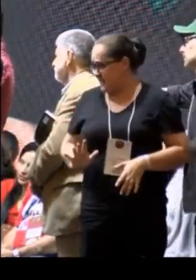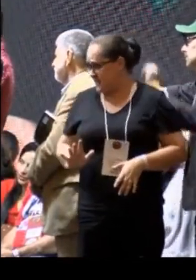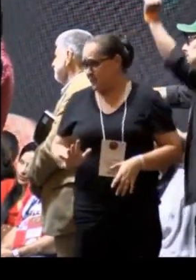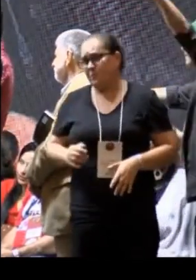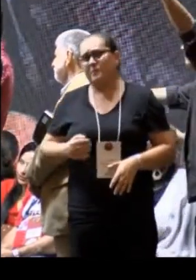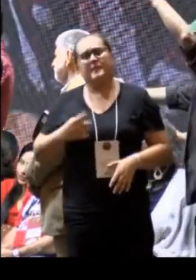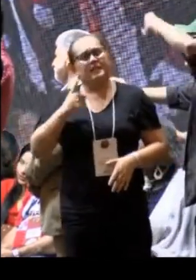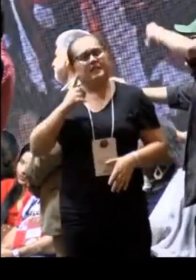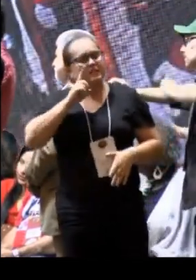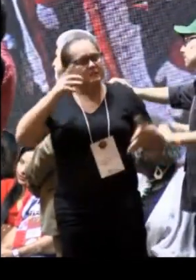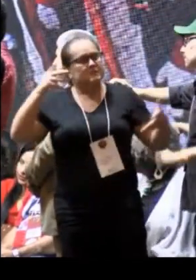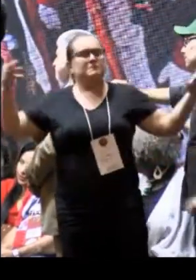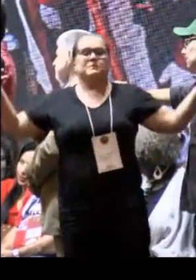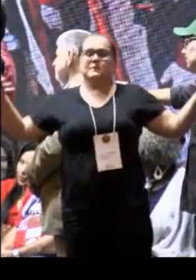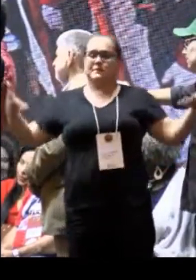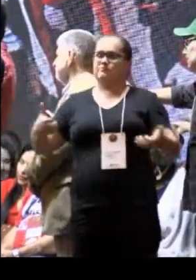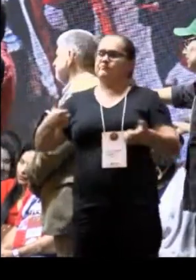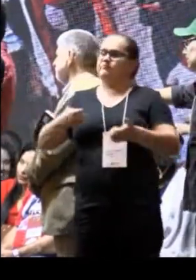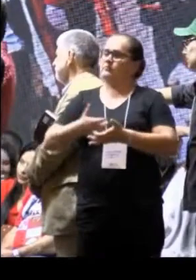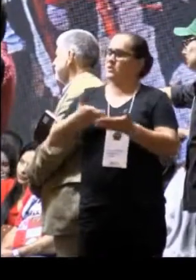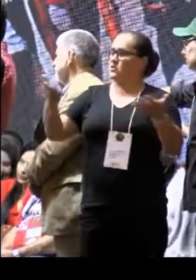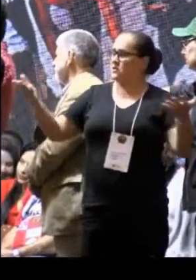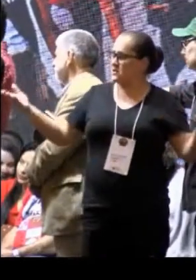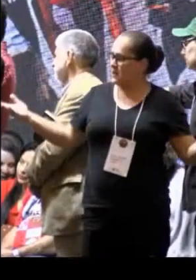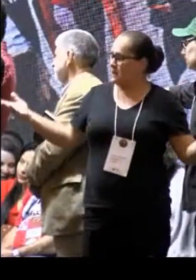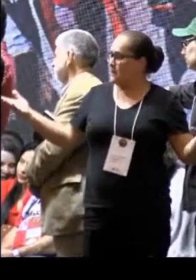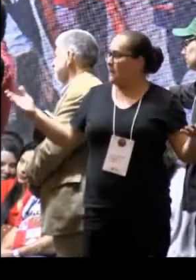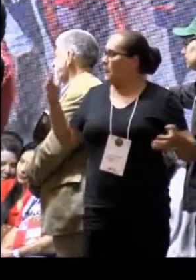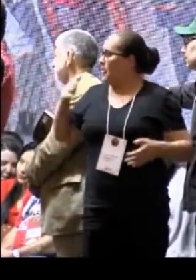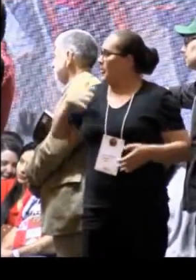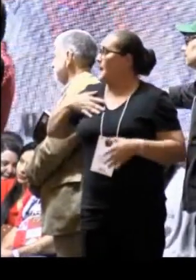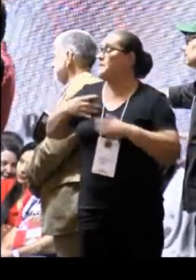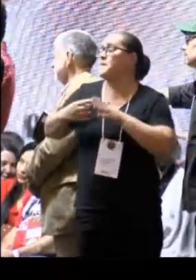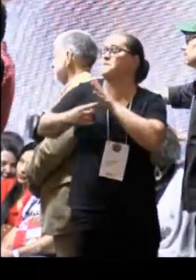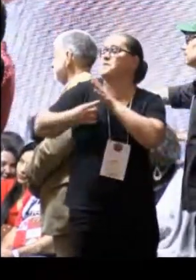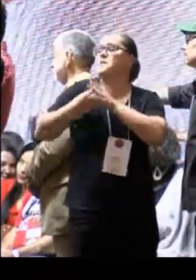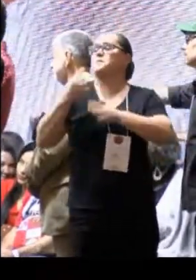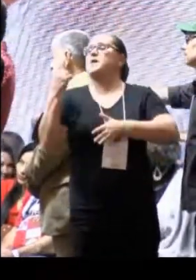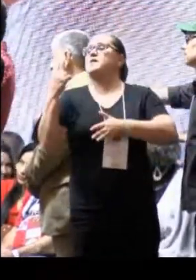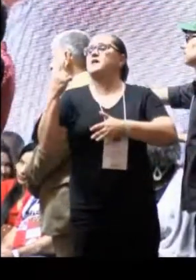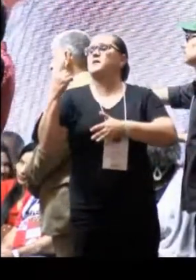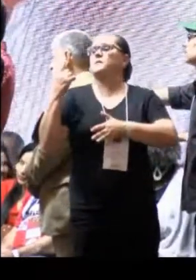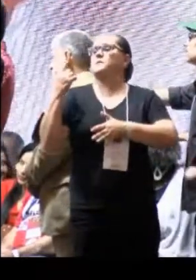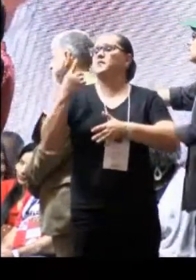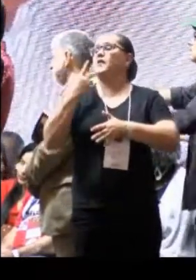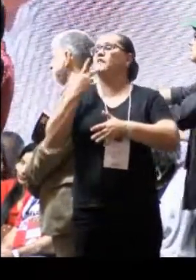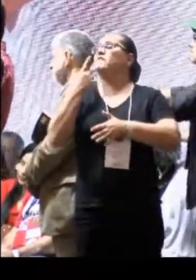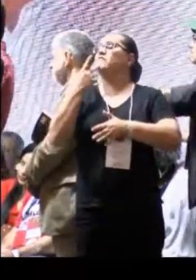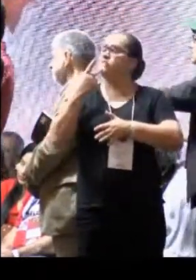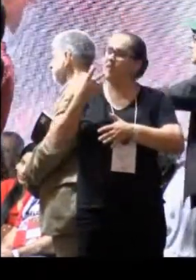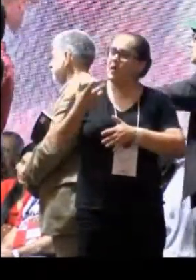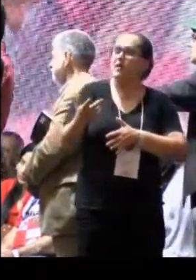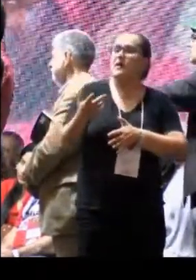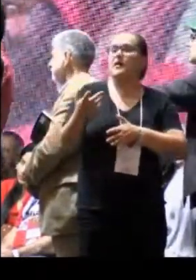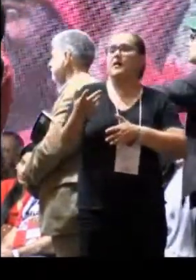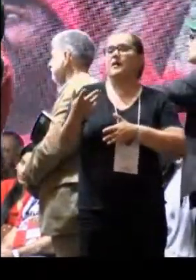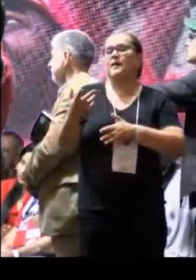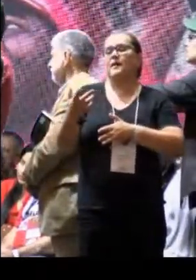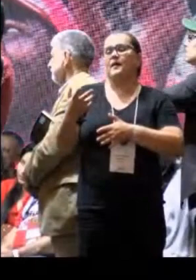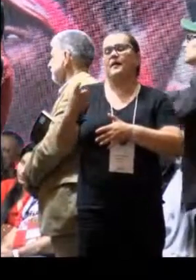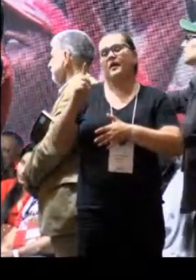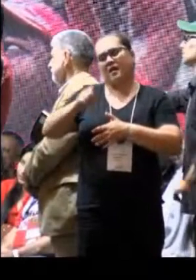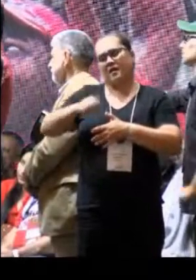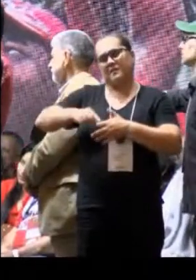dia finalmente chegou. E minha primeira palavra, como eu acabei de falar agora, tem que ser